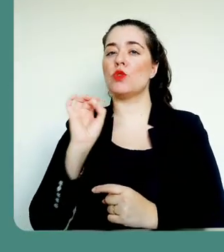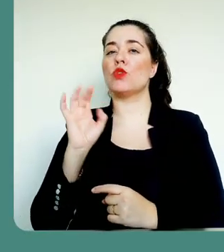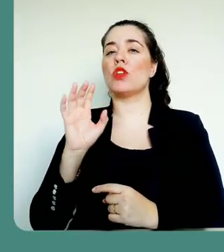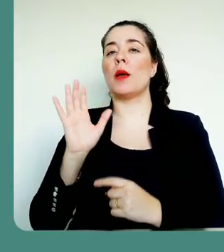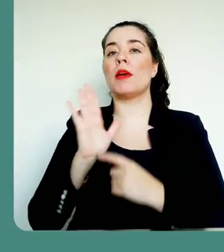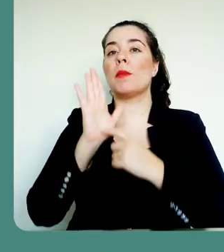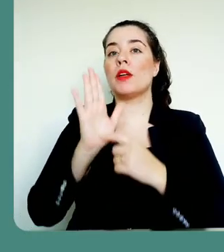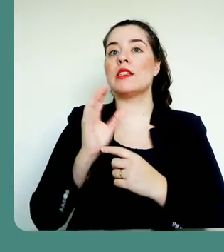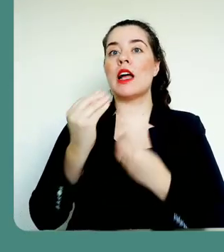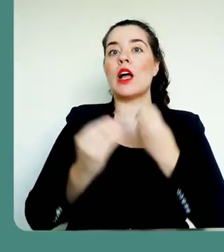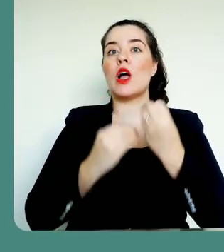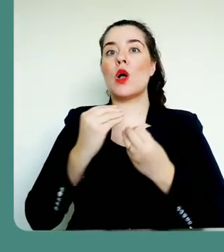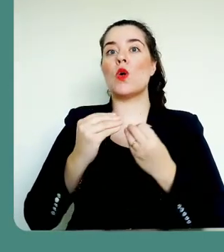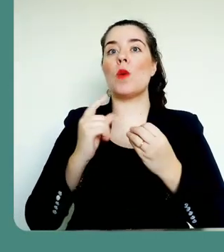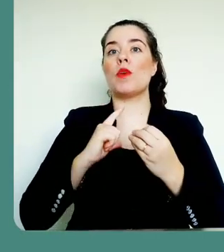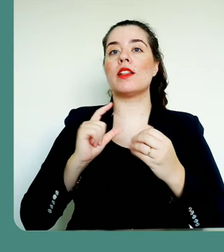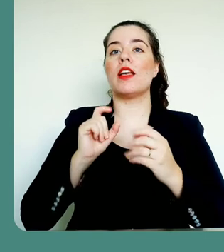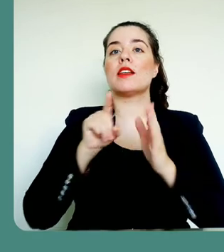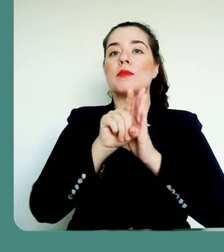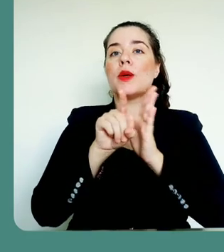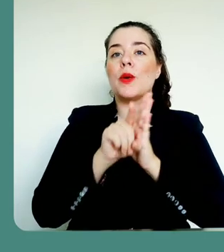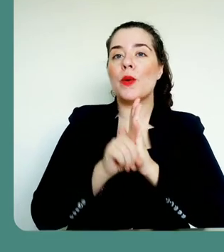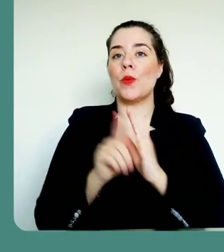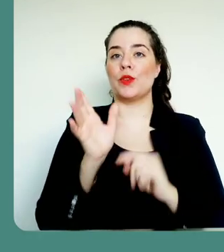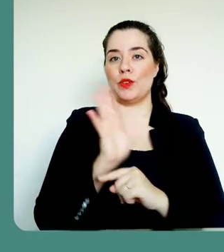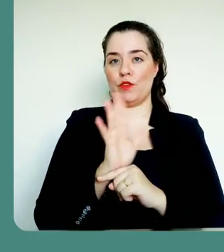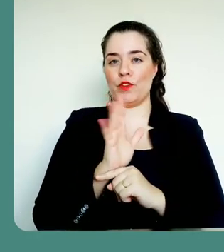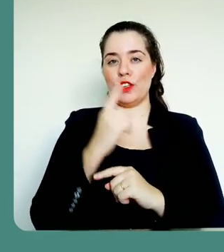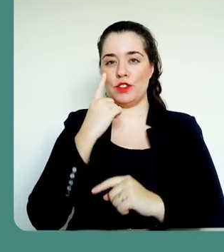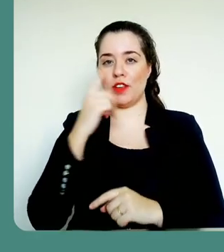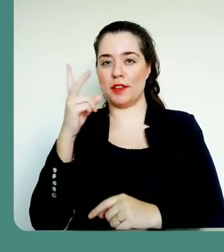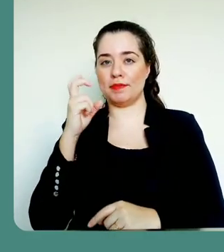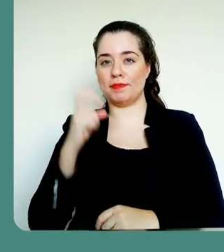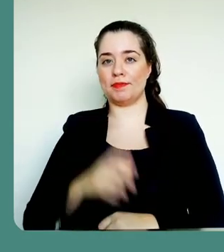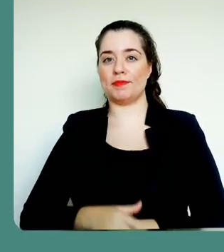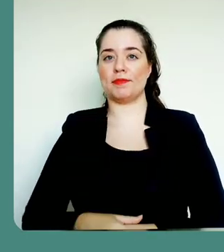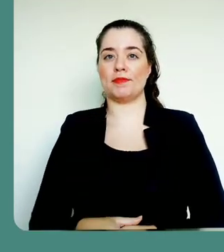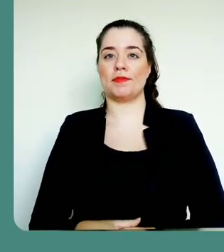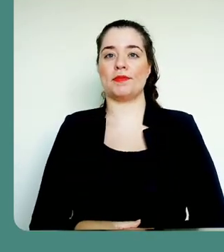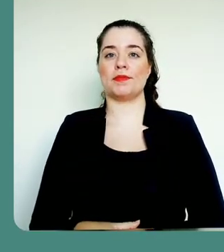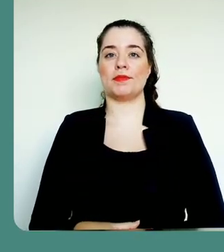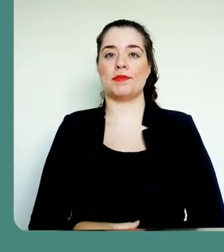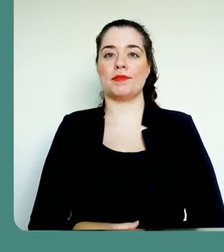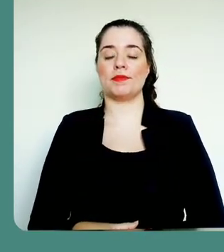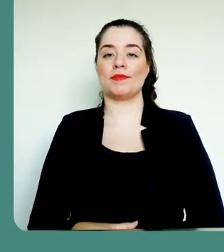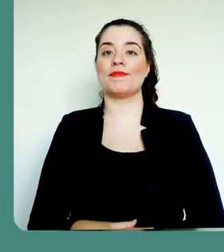aparecer a caixa de pergunta depois do vídeo estar produzido.